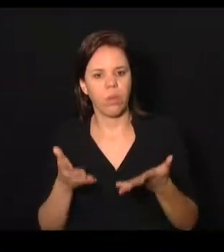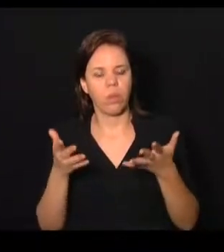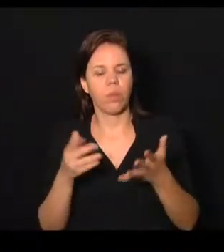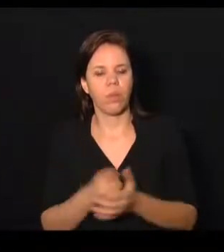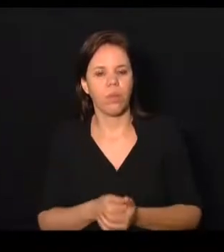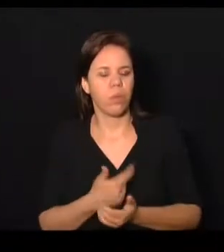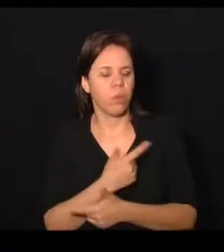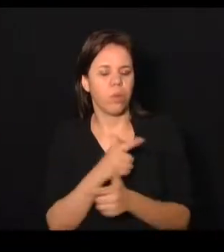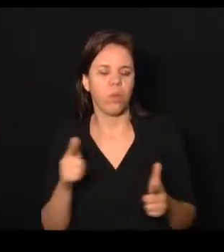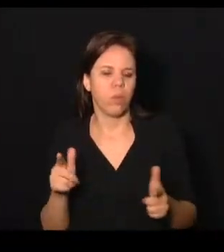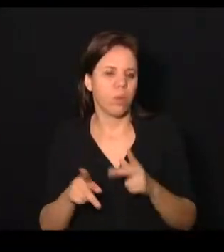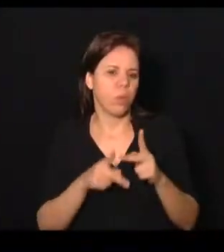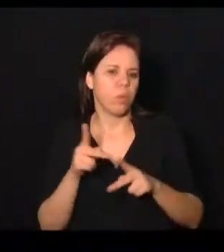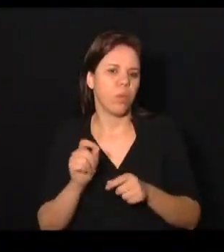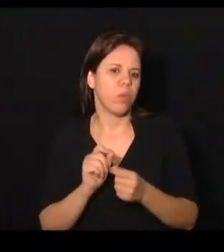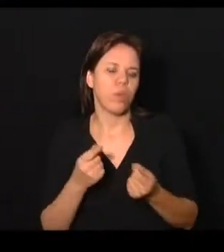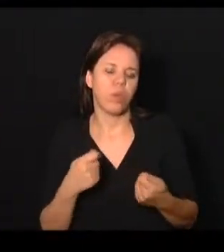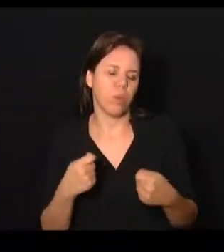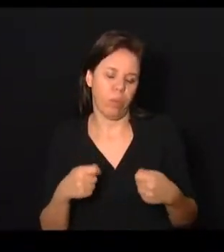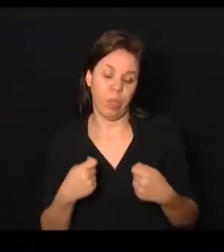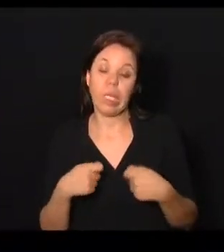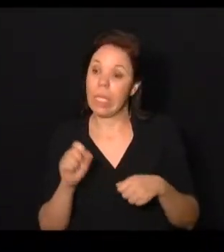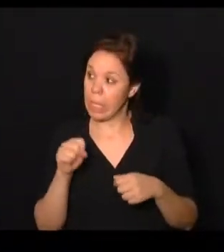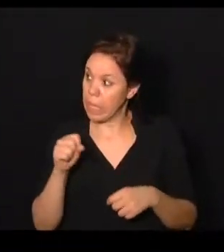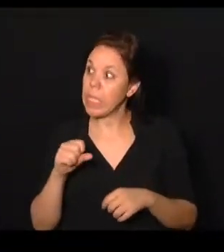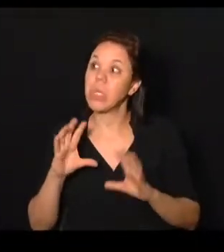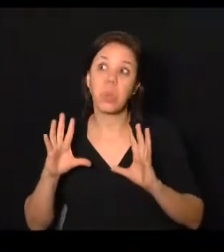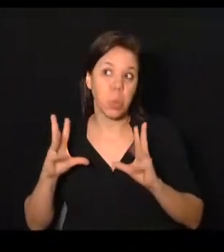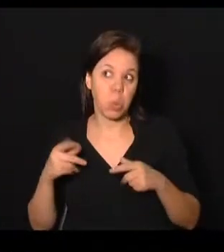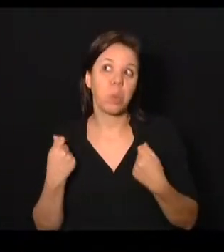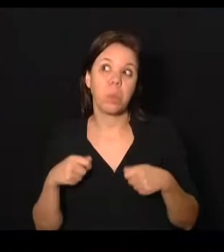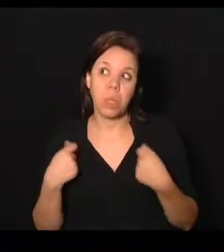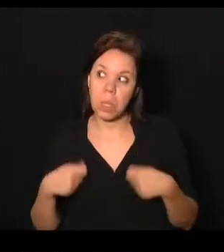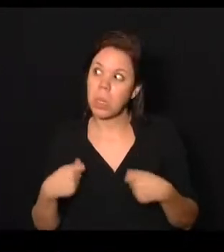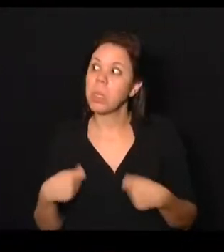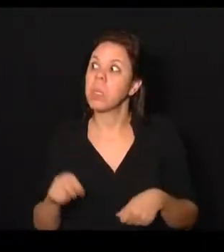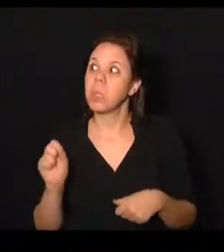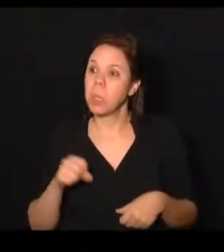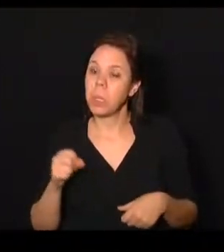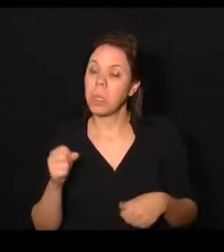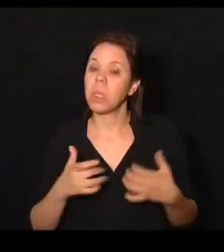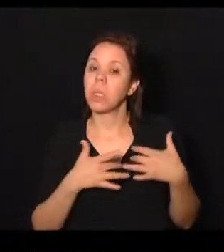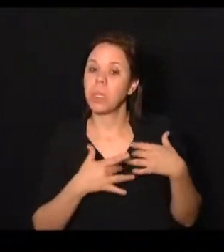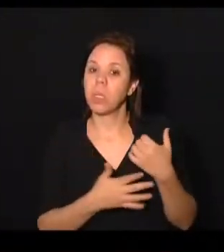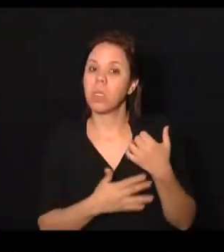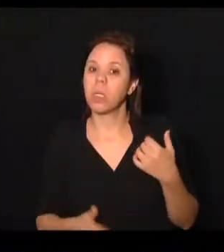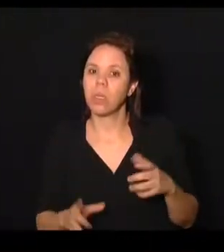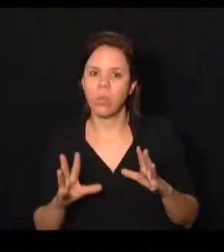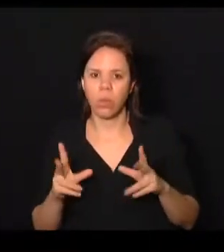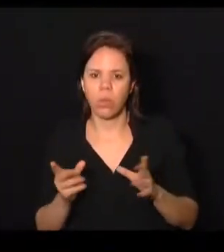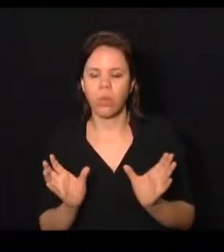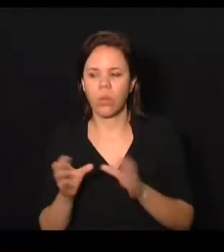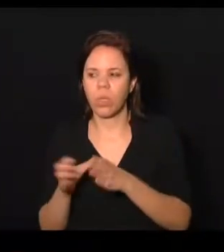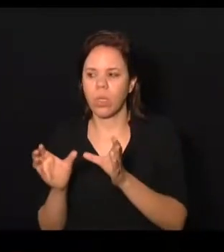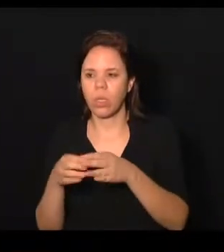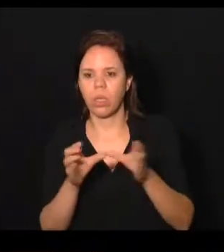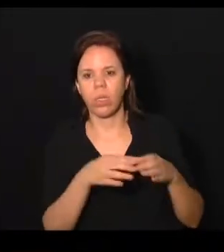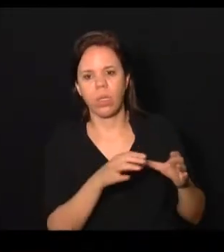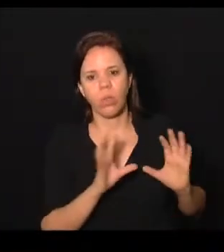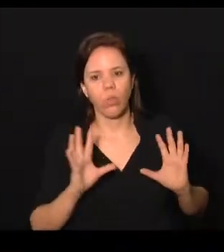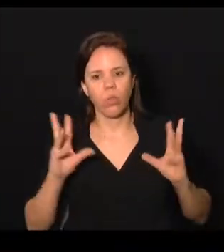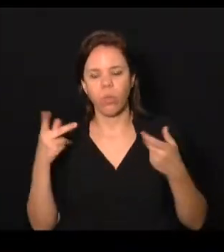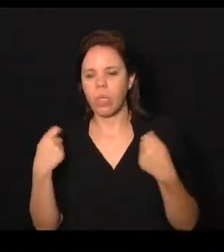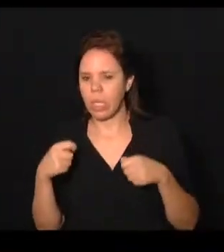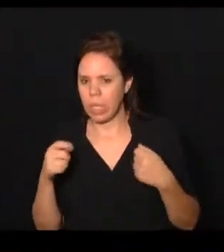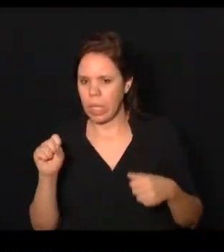existe uma população que não precise de doadores de sangue, né? todas as comunidades precisam. Então é